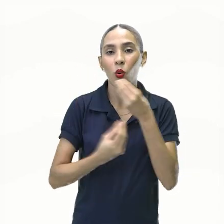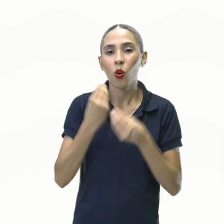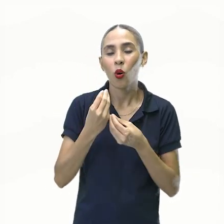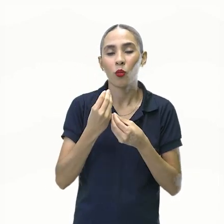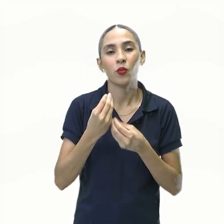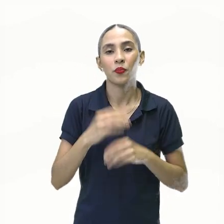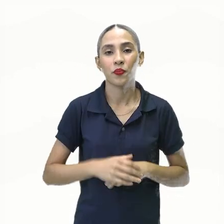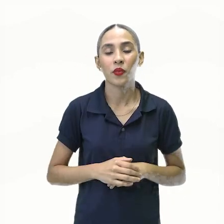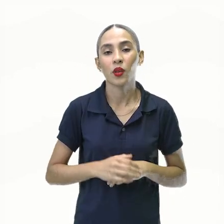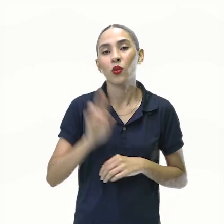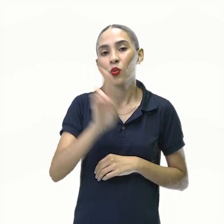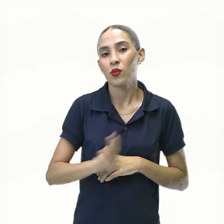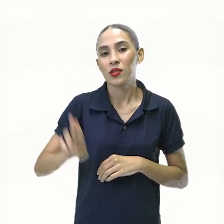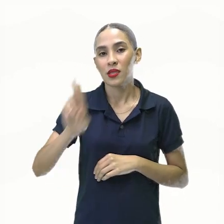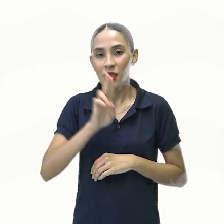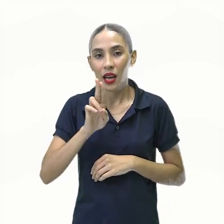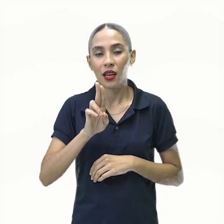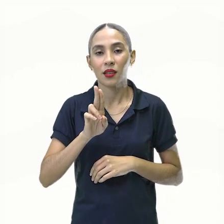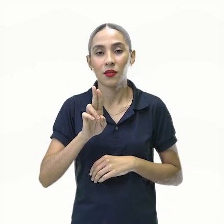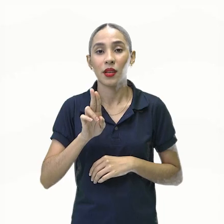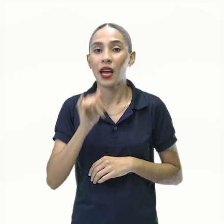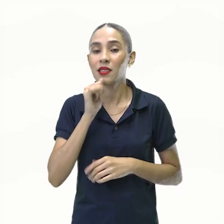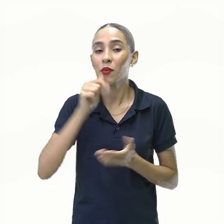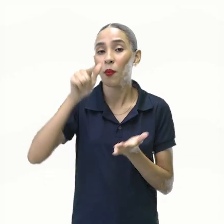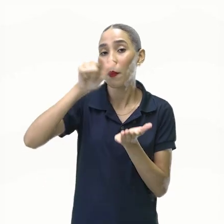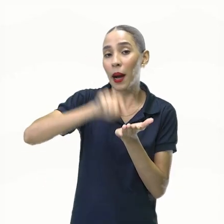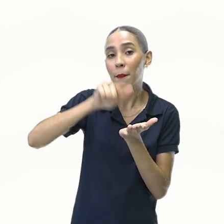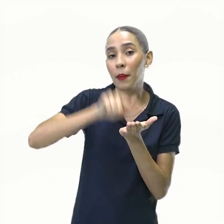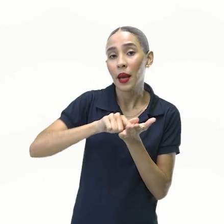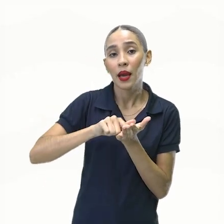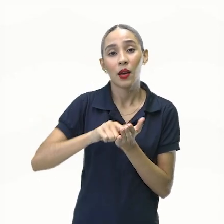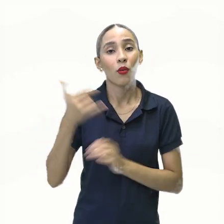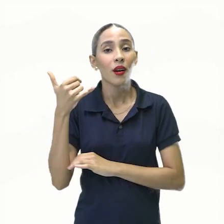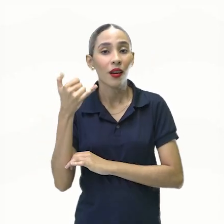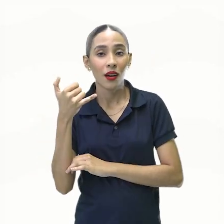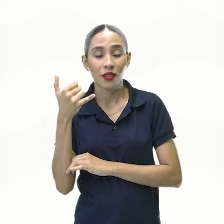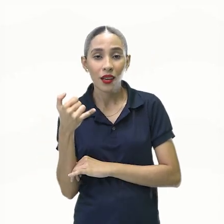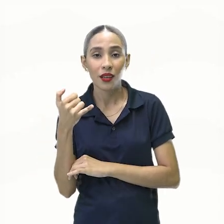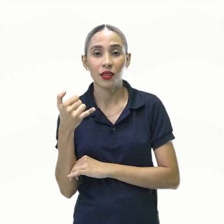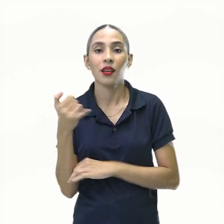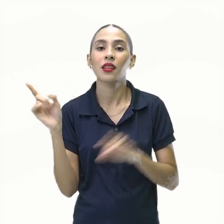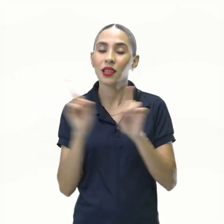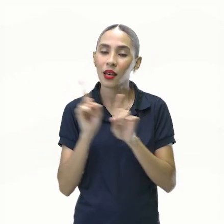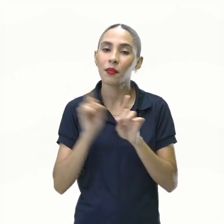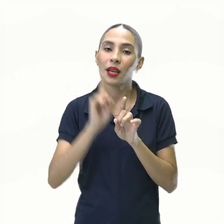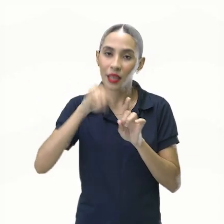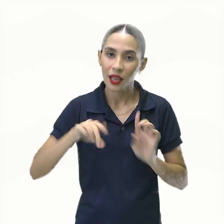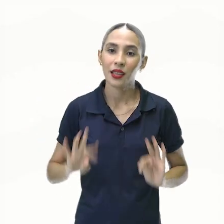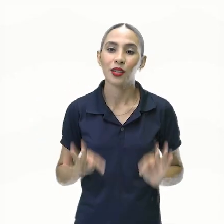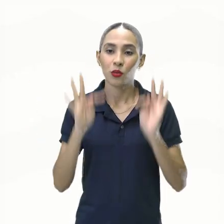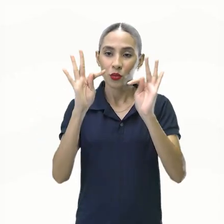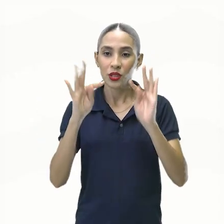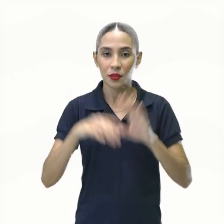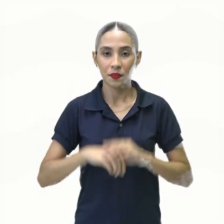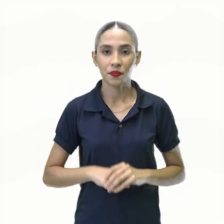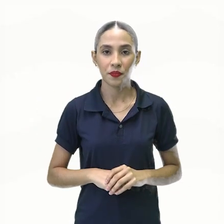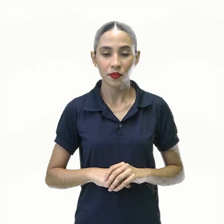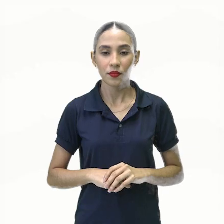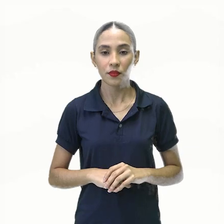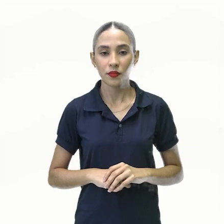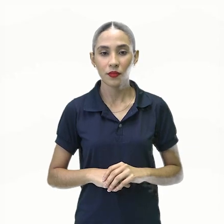aí no simples fato de utilizar aí um papel, uma caneta, também é